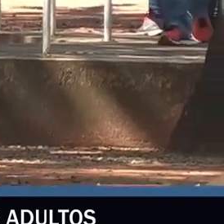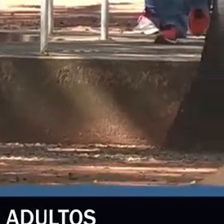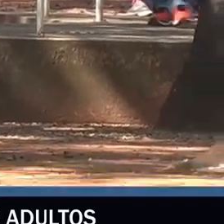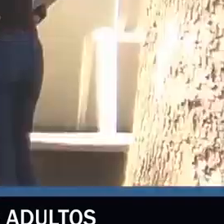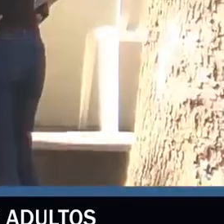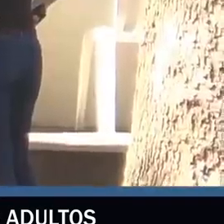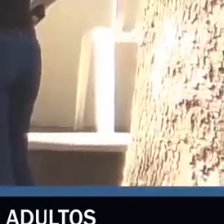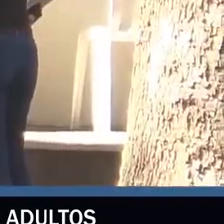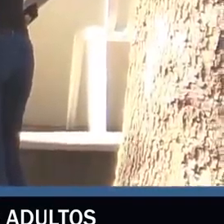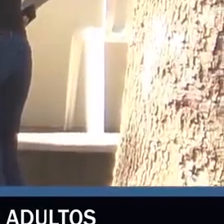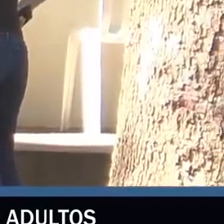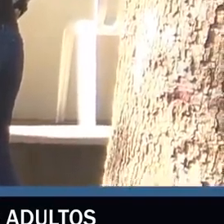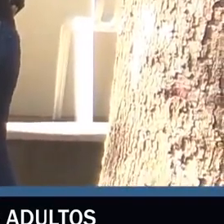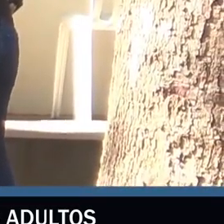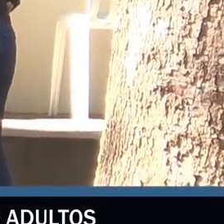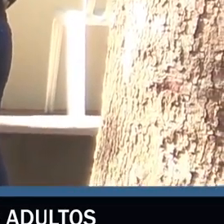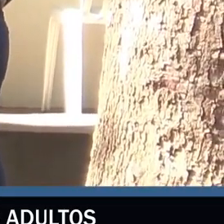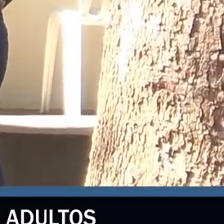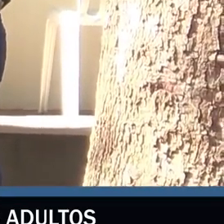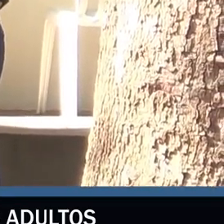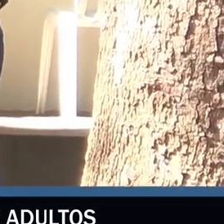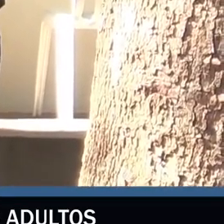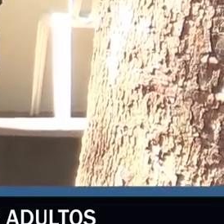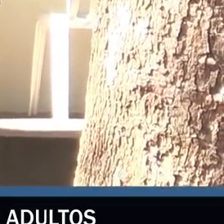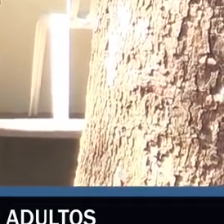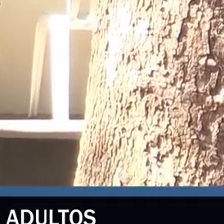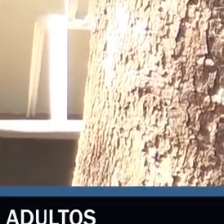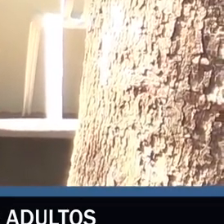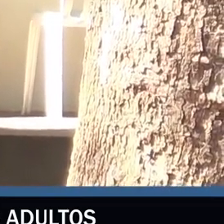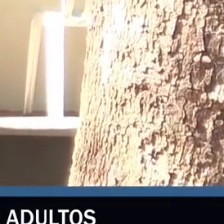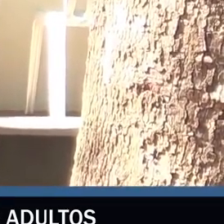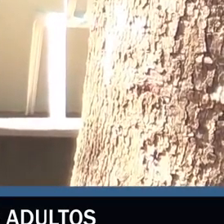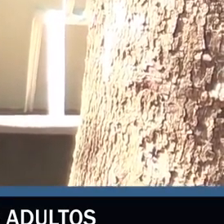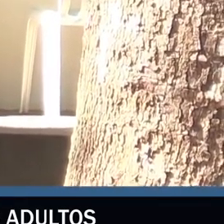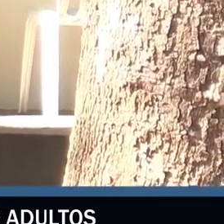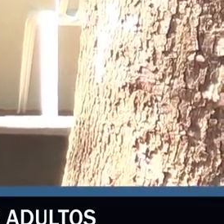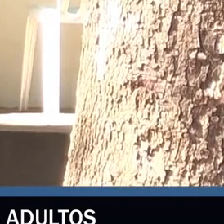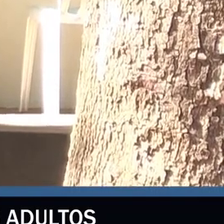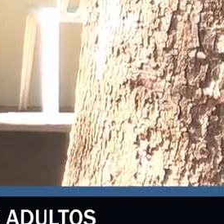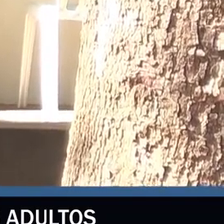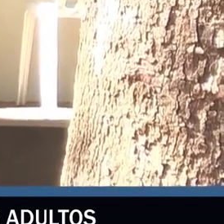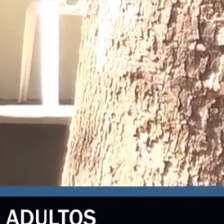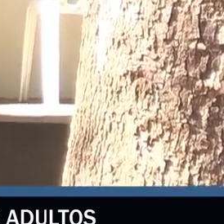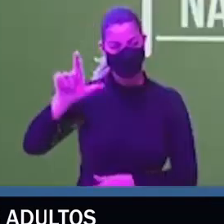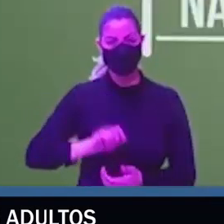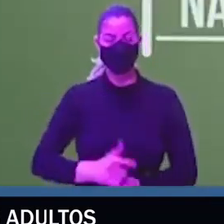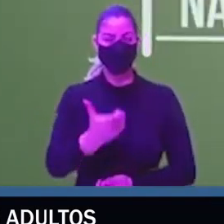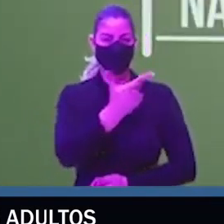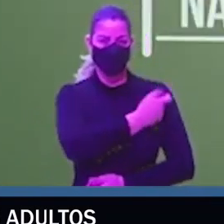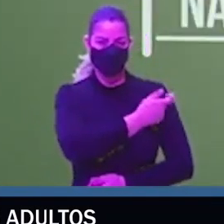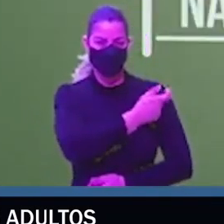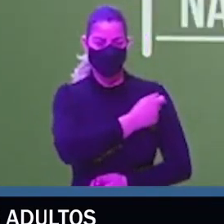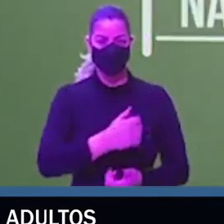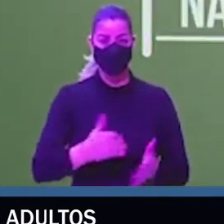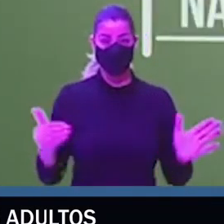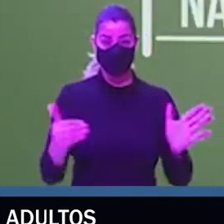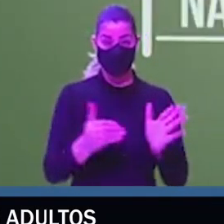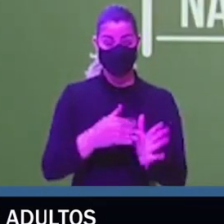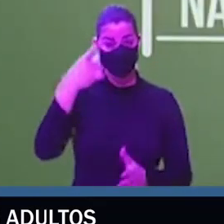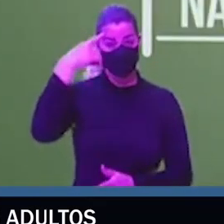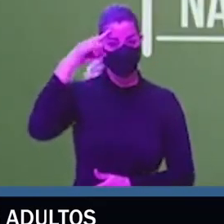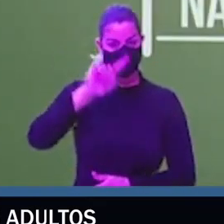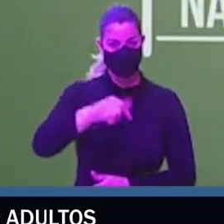vislumbra agora ser o primeiro a iniciar o processo de imunização entre os mais jovens queremos até o